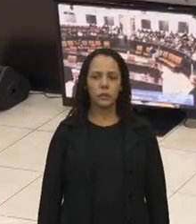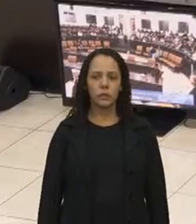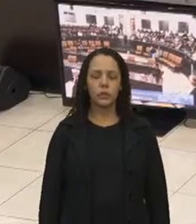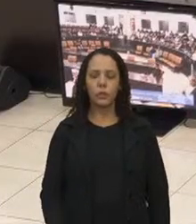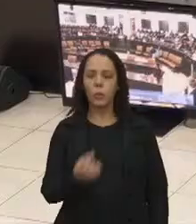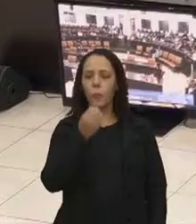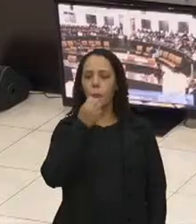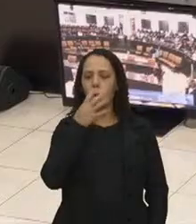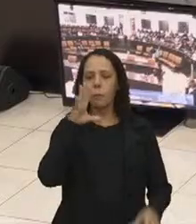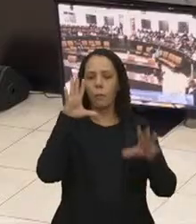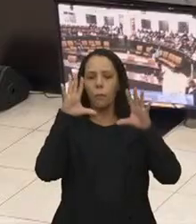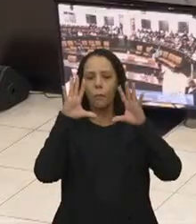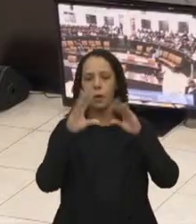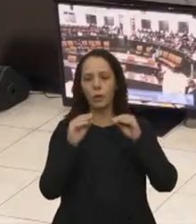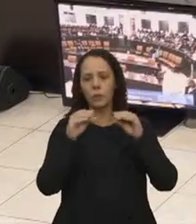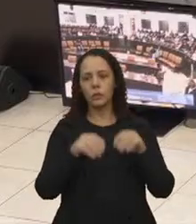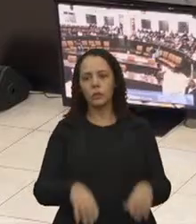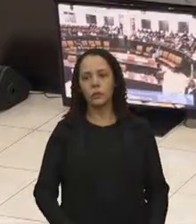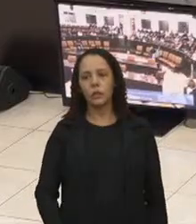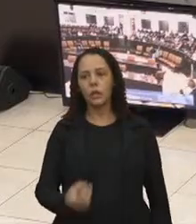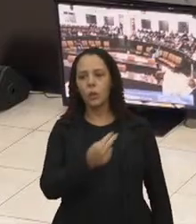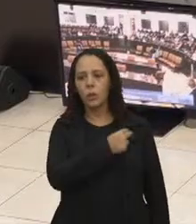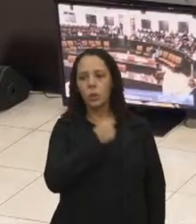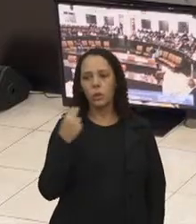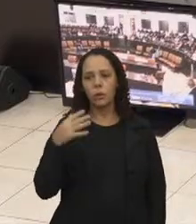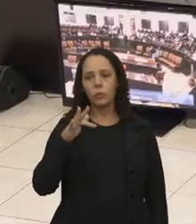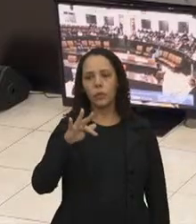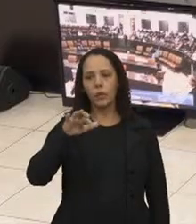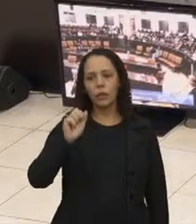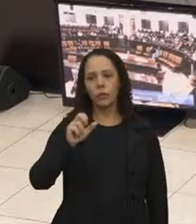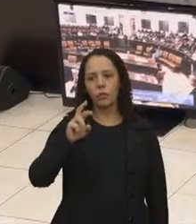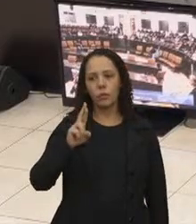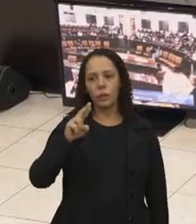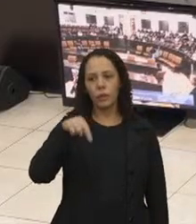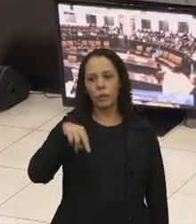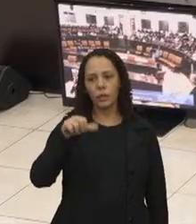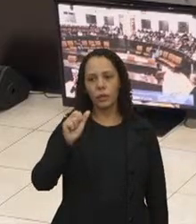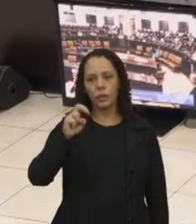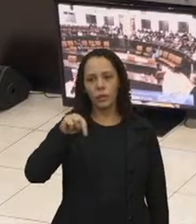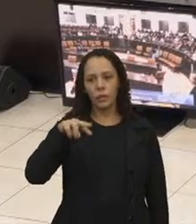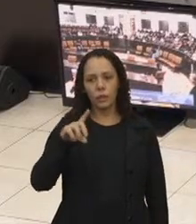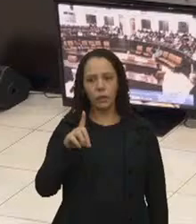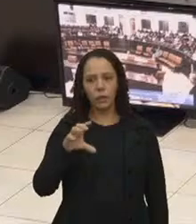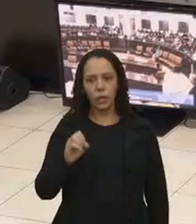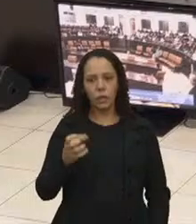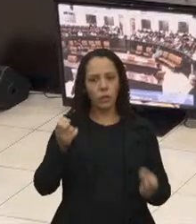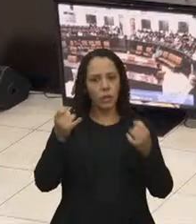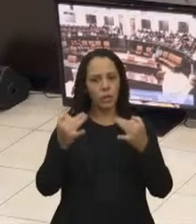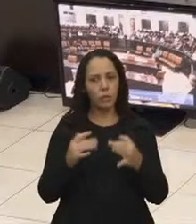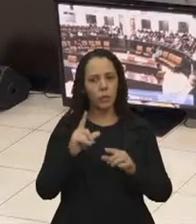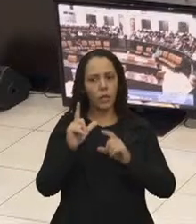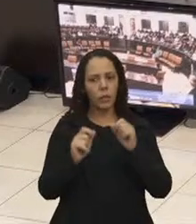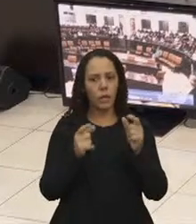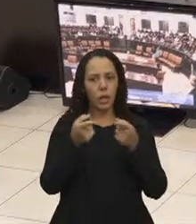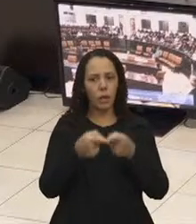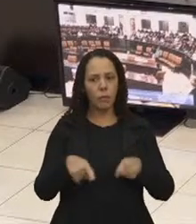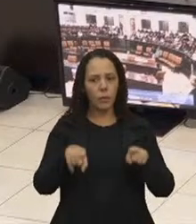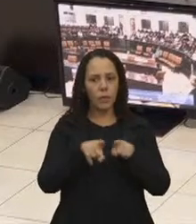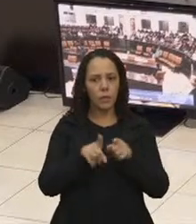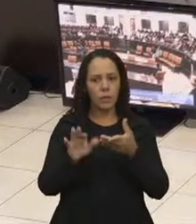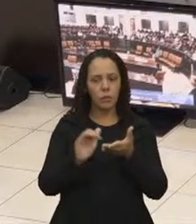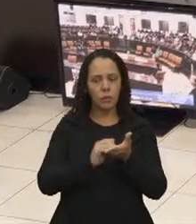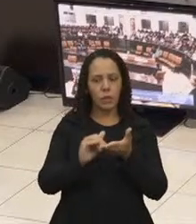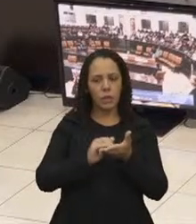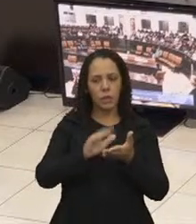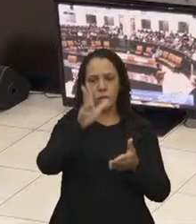Boa noite. Eu me chamo Fernando. Até mesmo falando um pouco referente à questão das parcerias com as secretarias